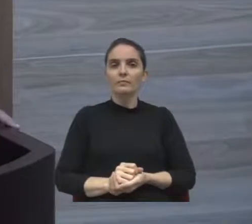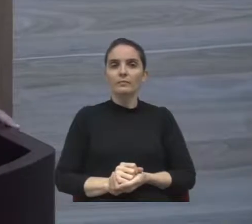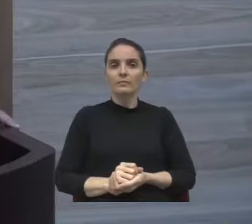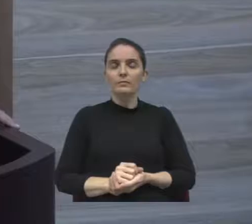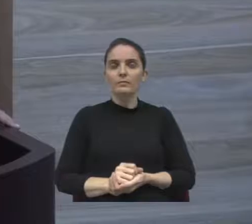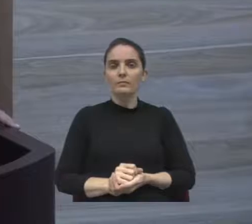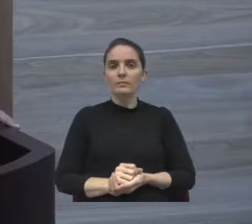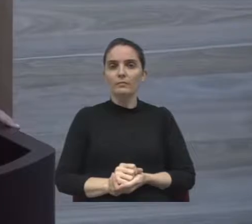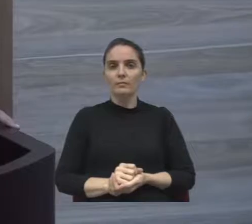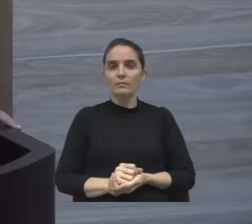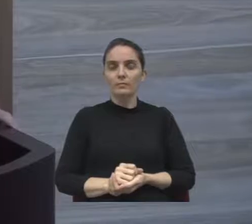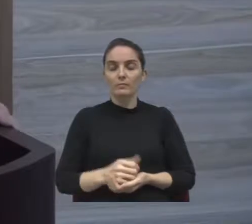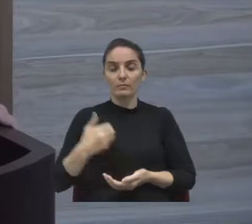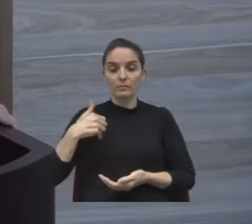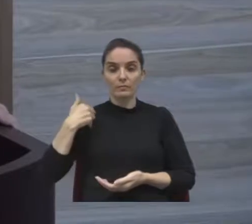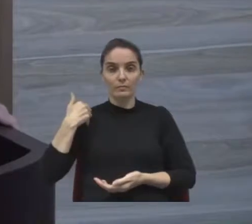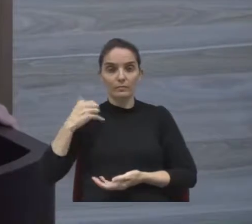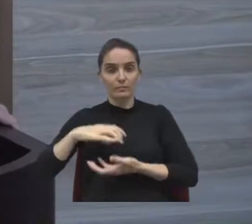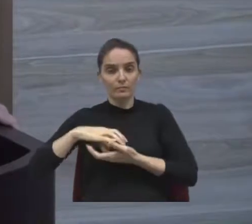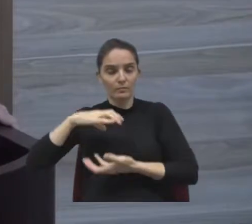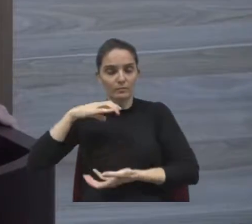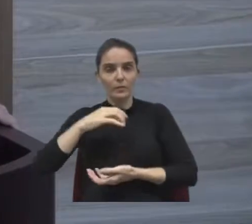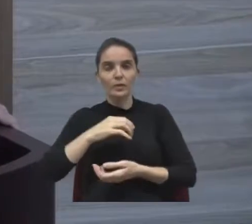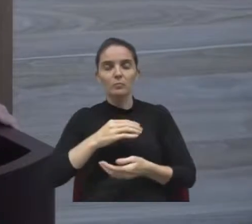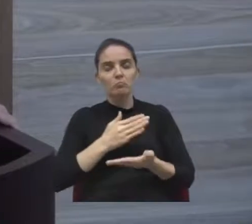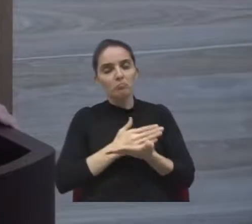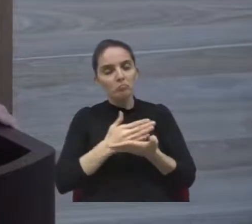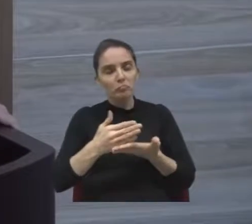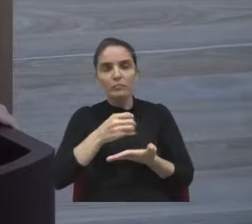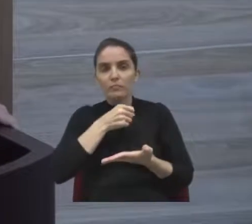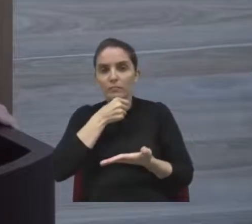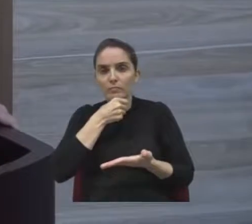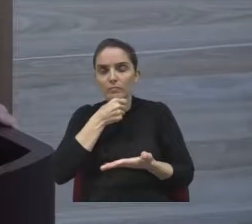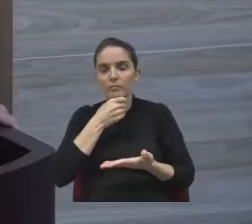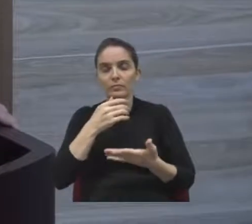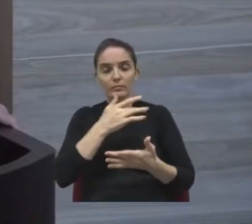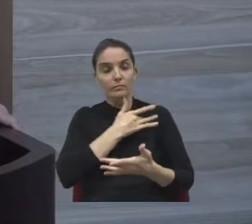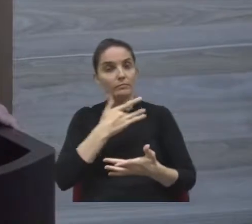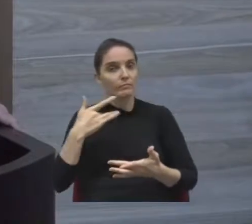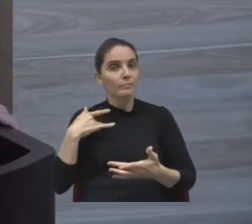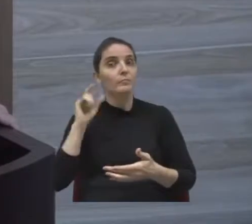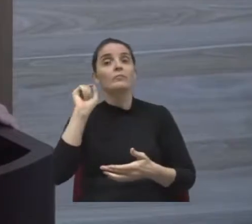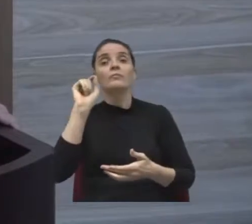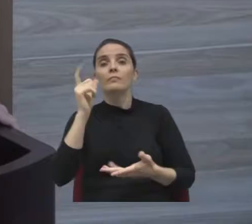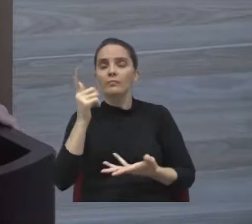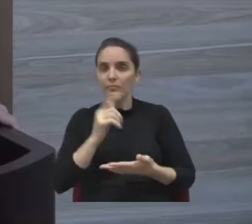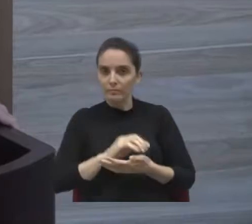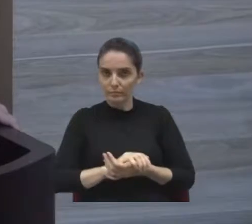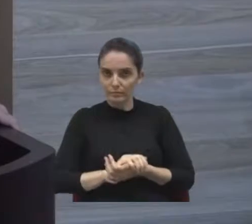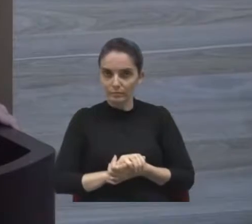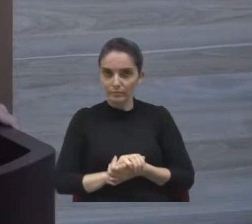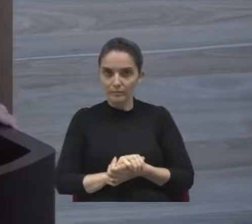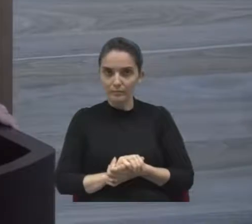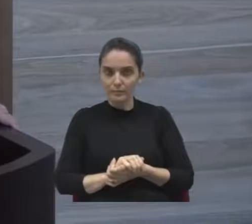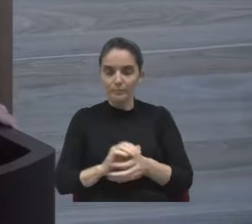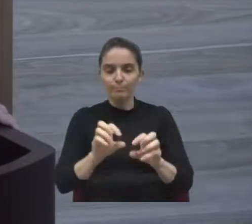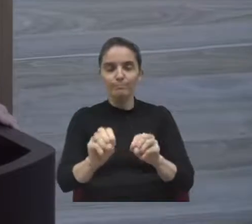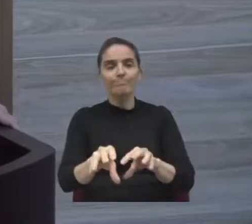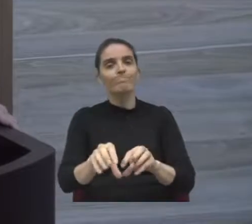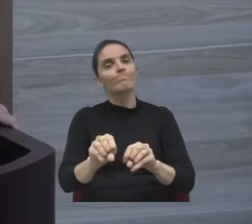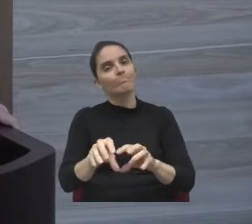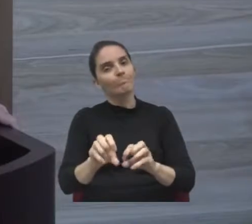envelhecimento saudável na Holanda, vereadora Érica Tanque, é a condição educacional. Então,